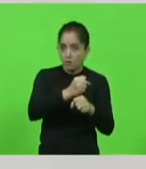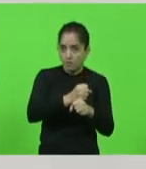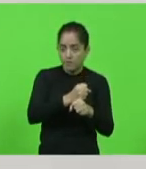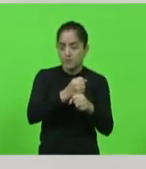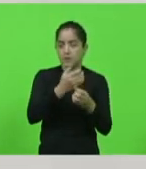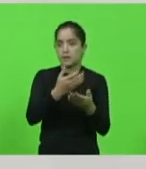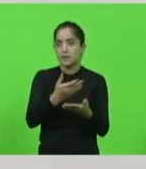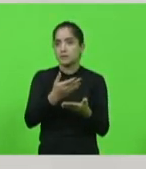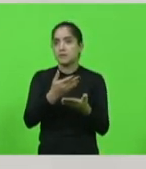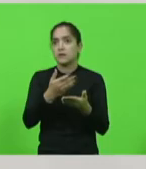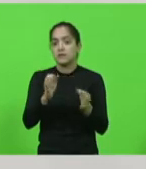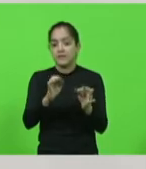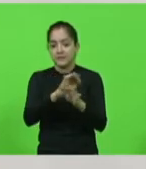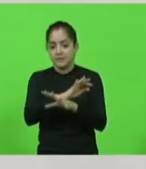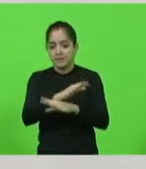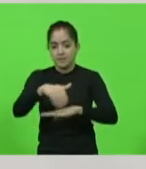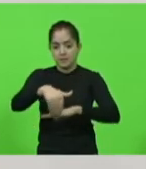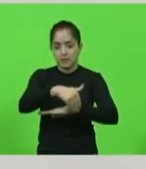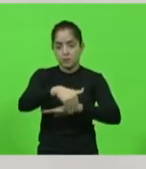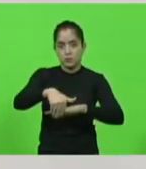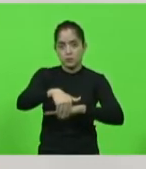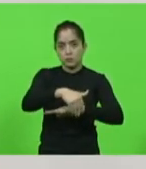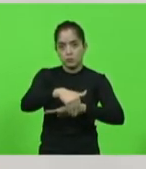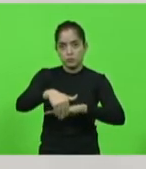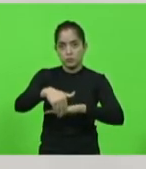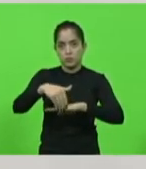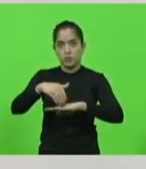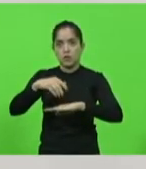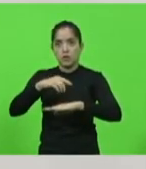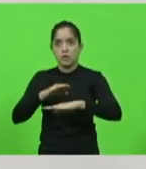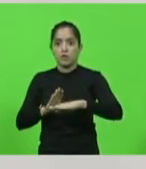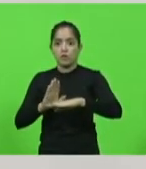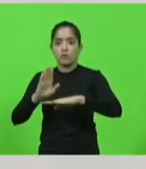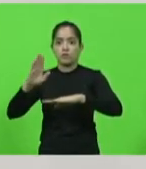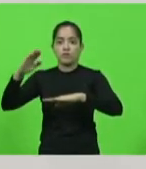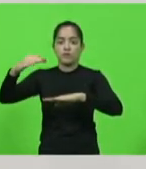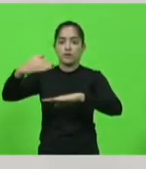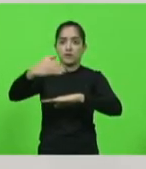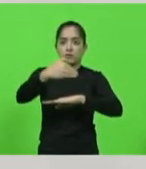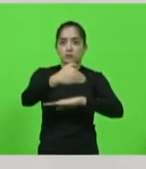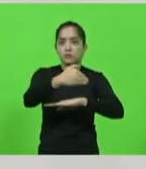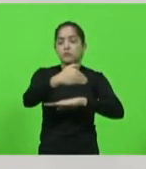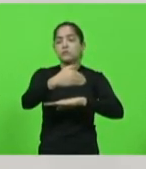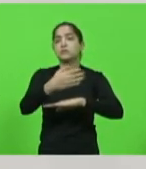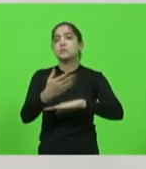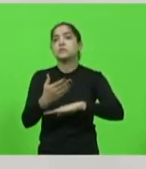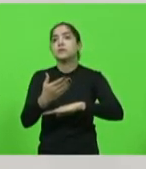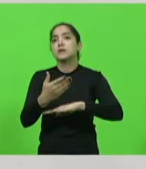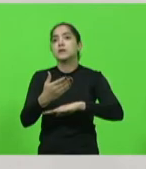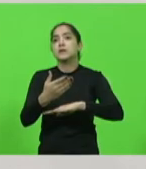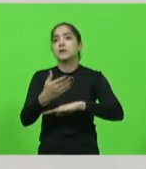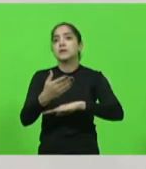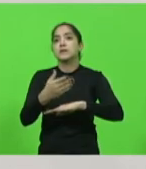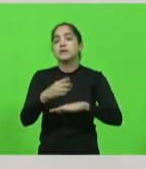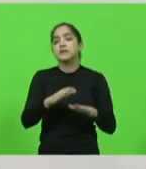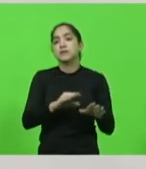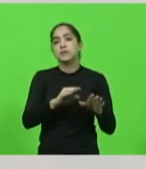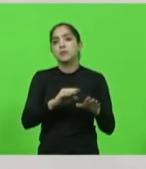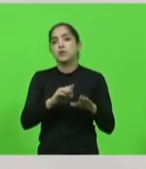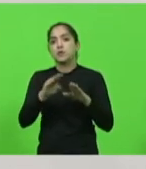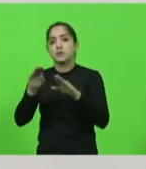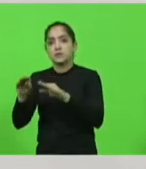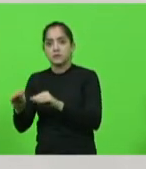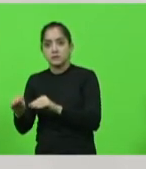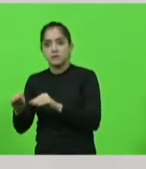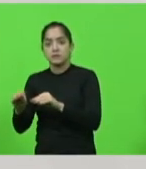vai terminar o trevo, o elevado viaduto São José do Cedro, e vai partir em direção a